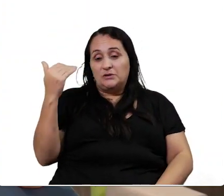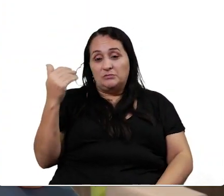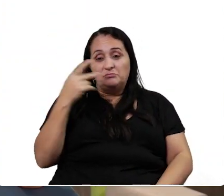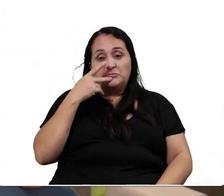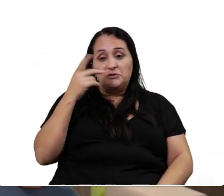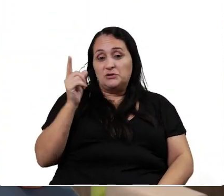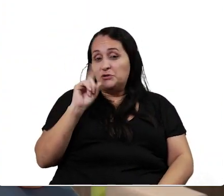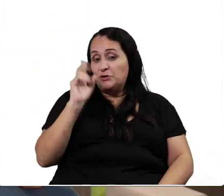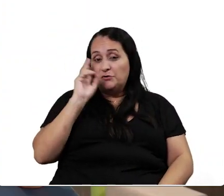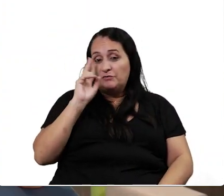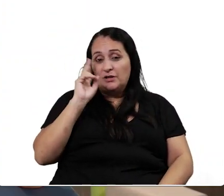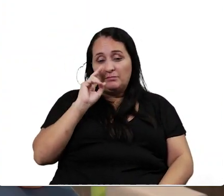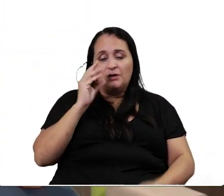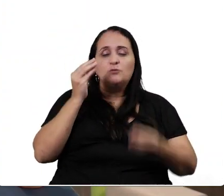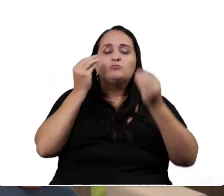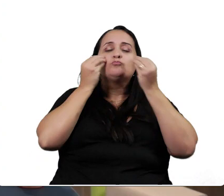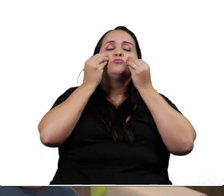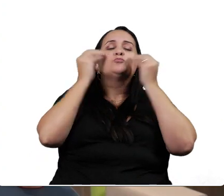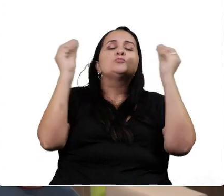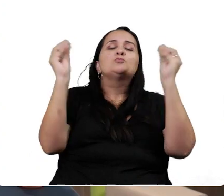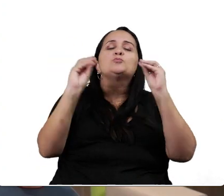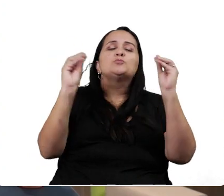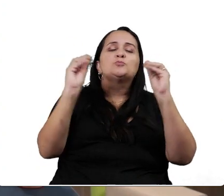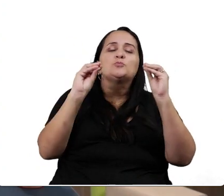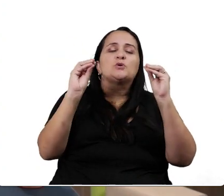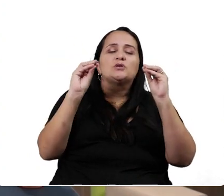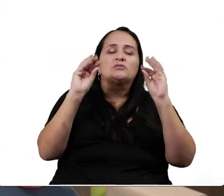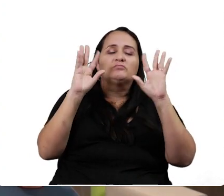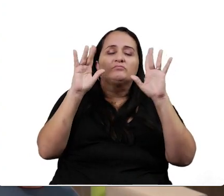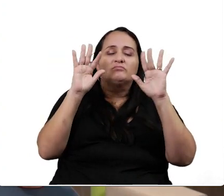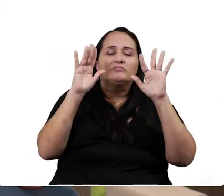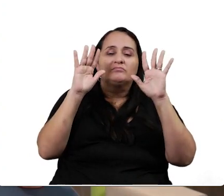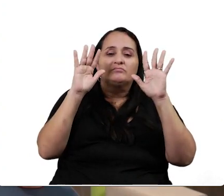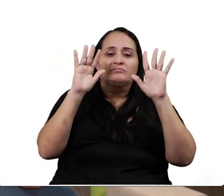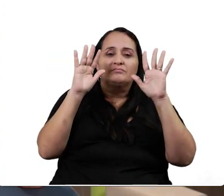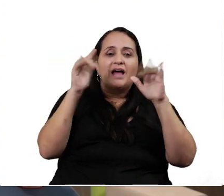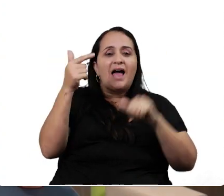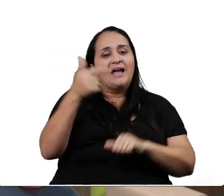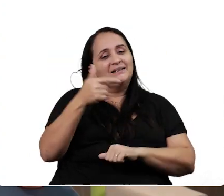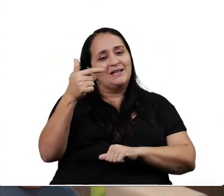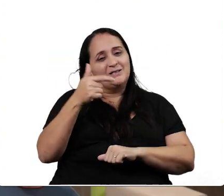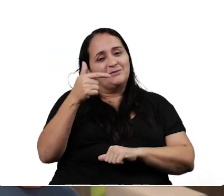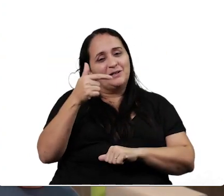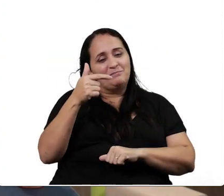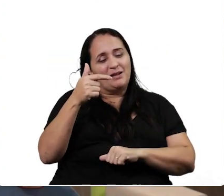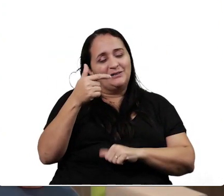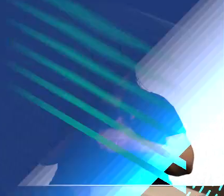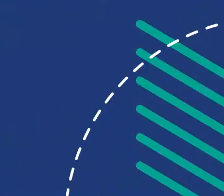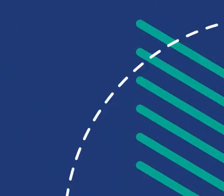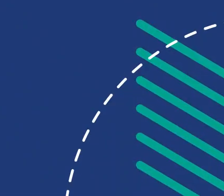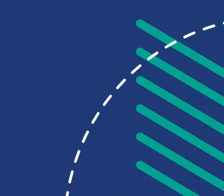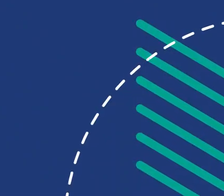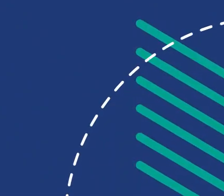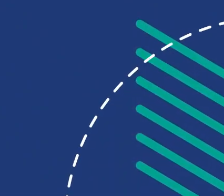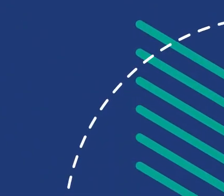essa parte do esforço, viu? Um beijo para vocês. Até a segunda parte da revisão.